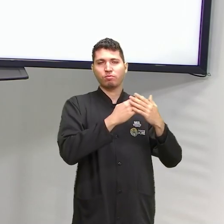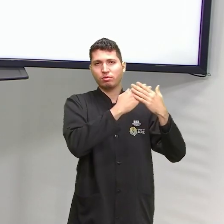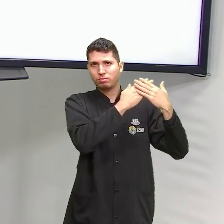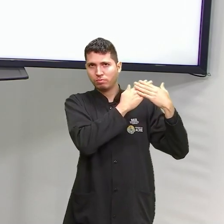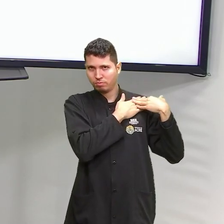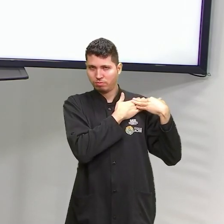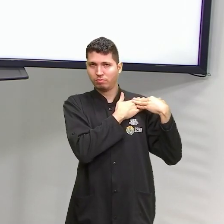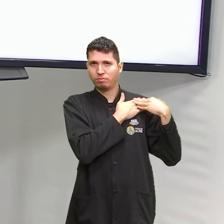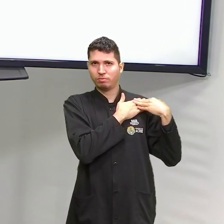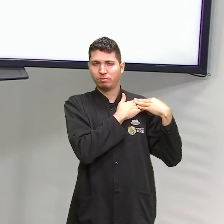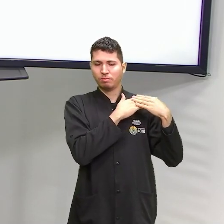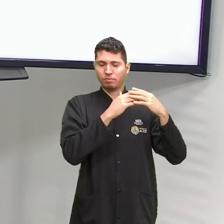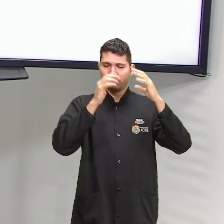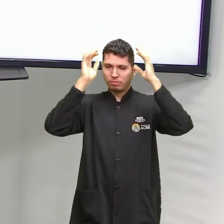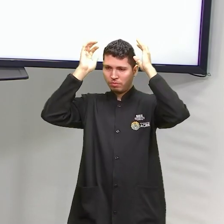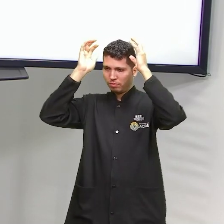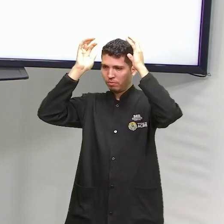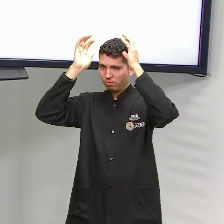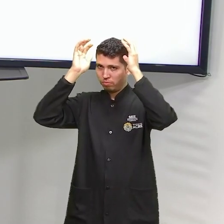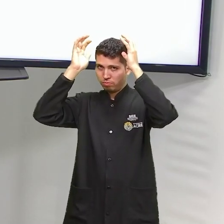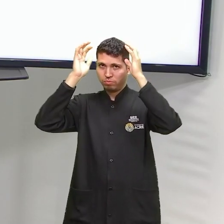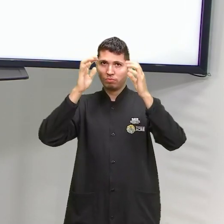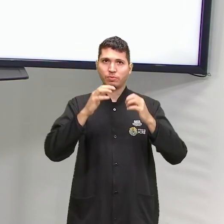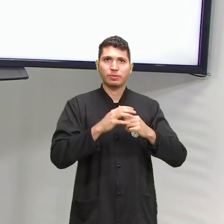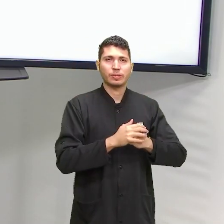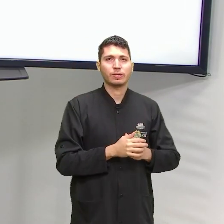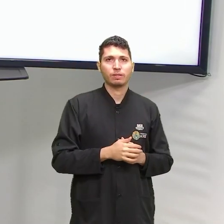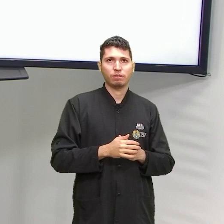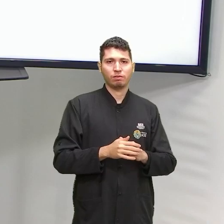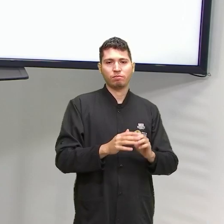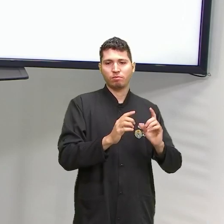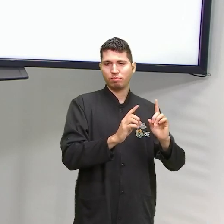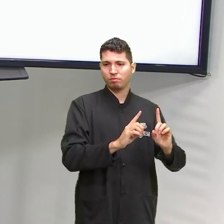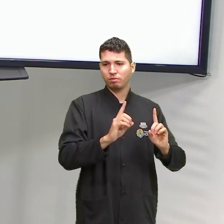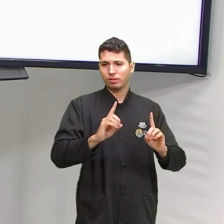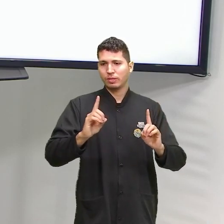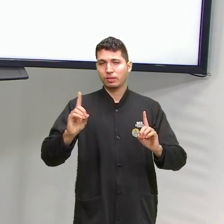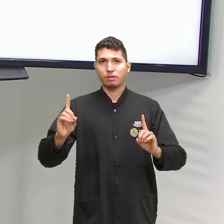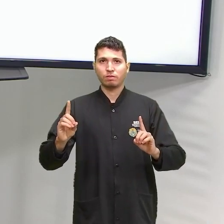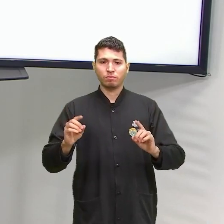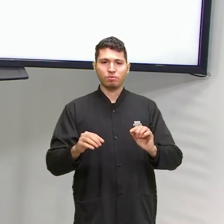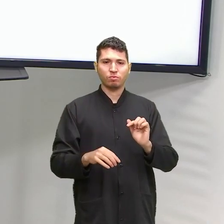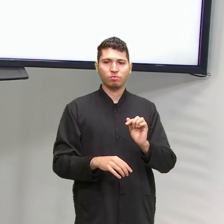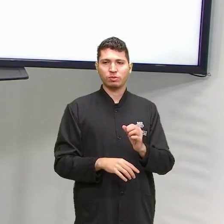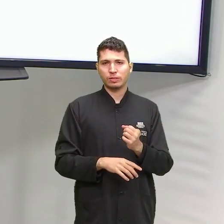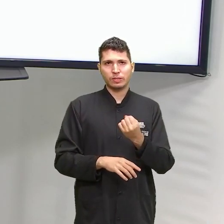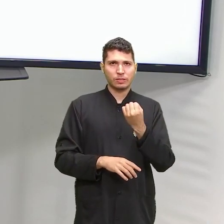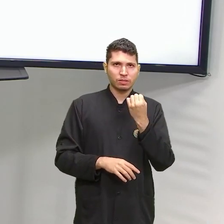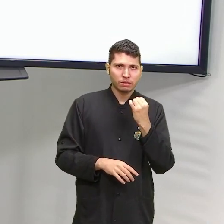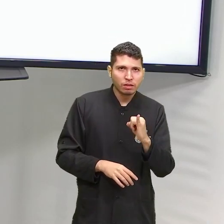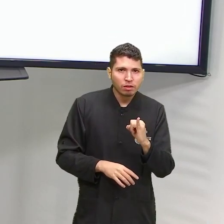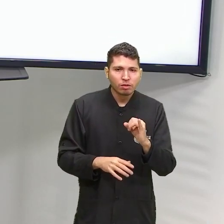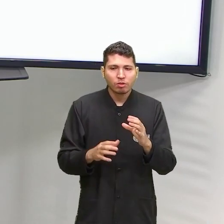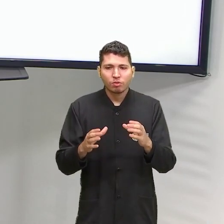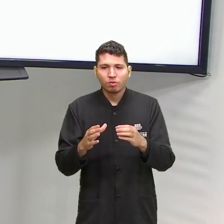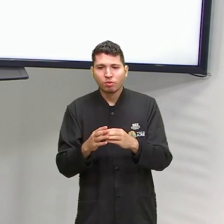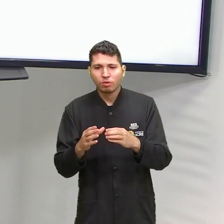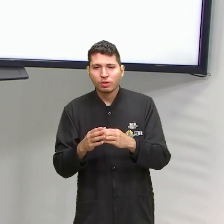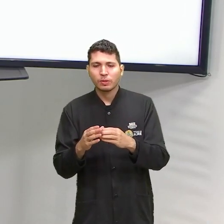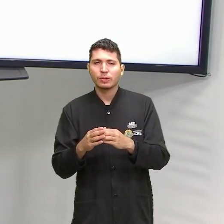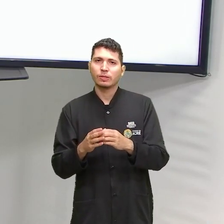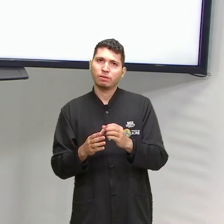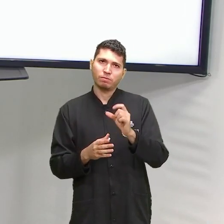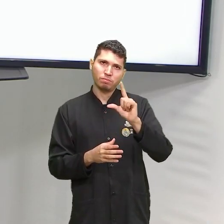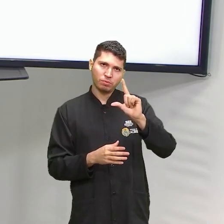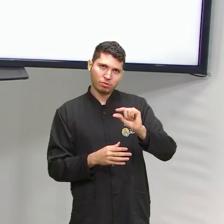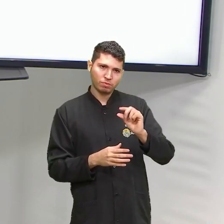Então, esses escravizados, eles tinham funções diferentes. E aqueles que eram considerados, como diz o próprio texto da questão, de menor